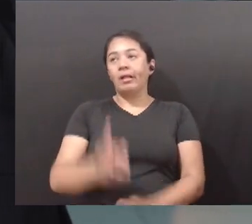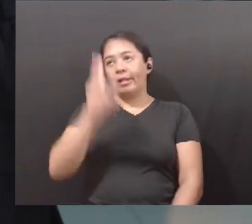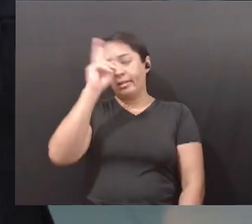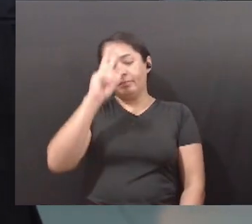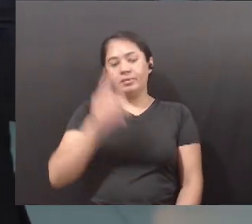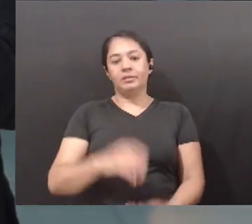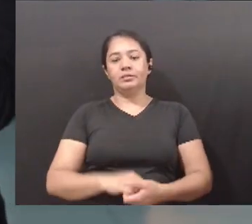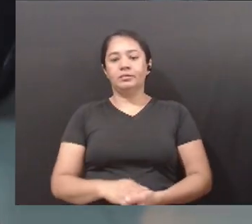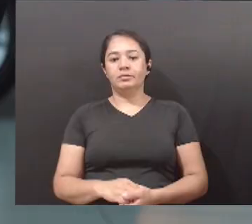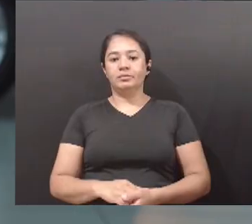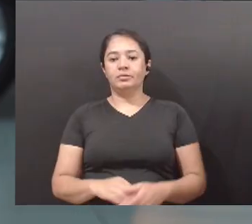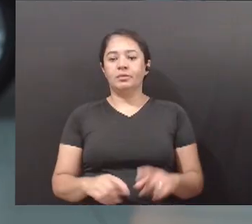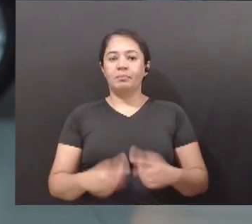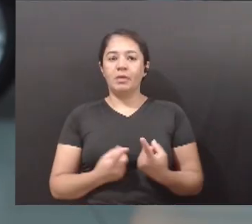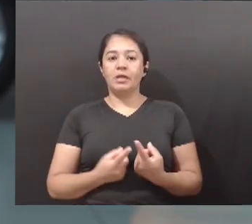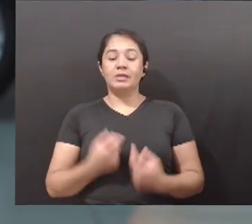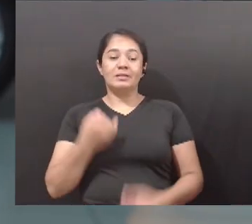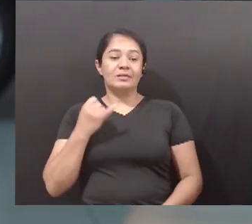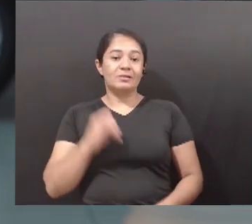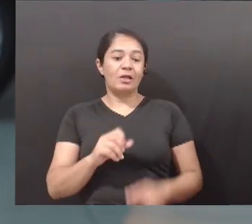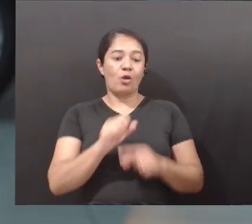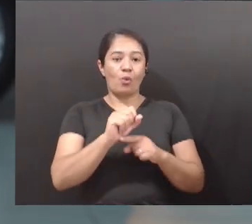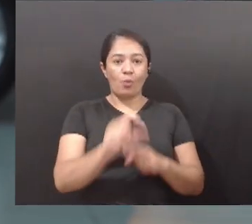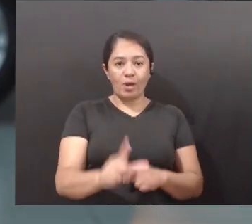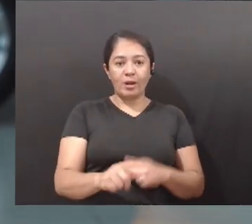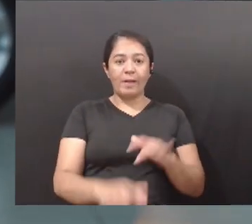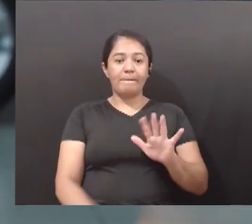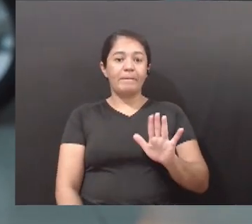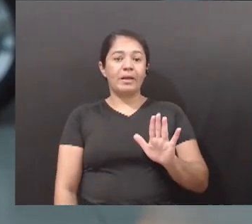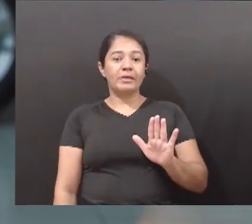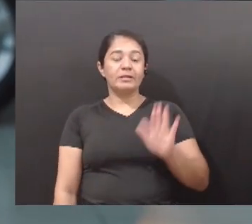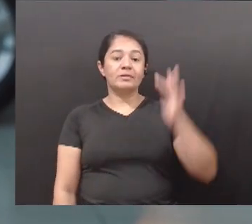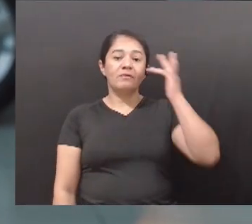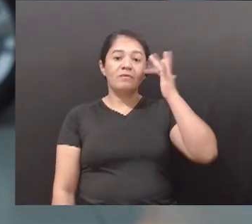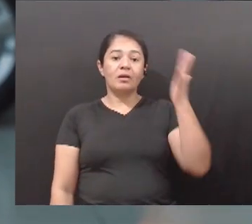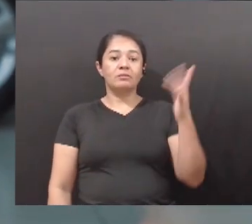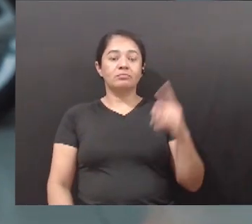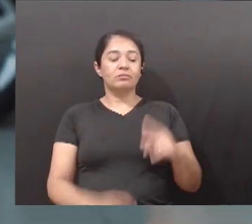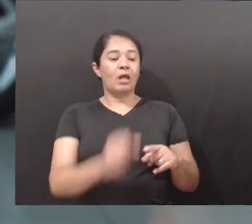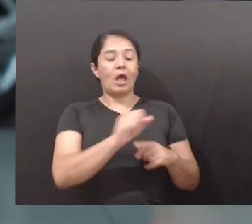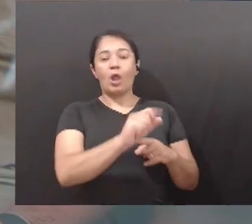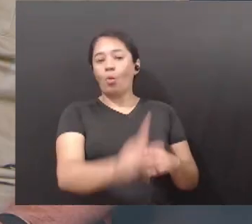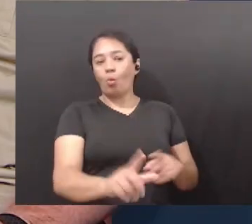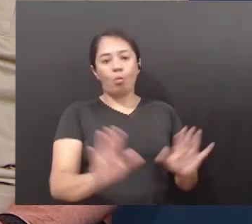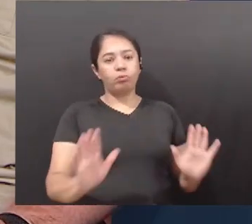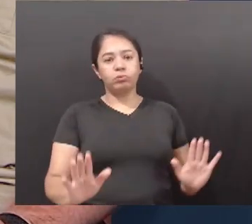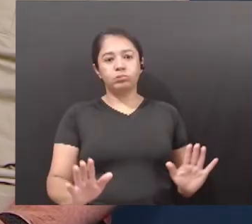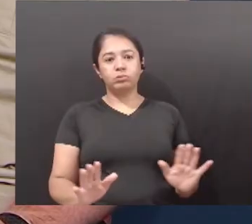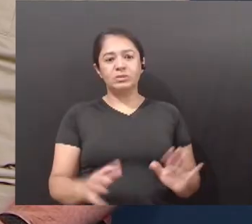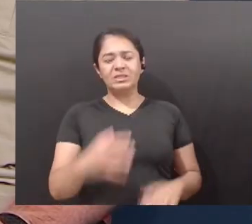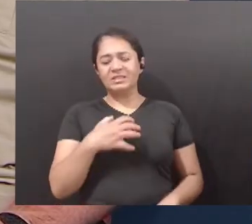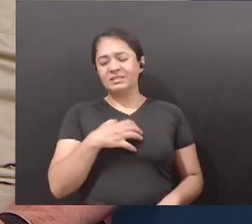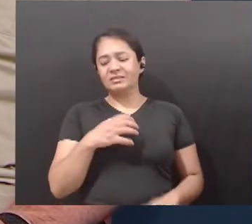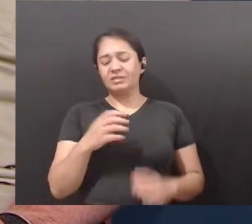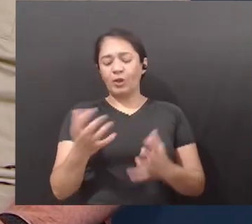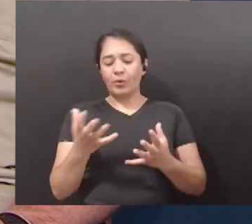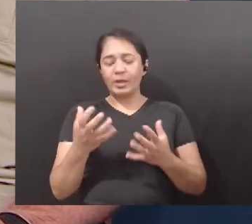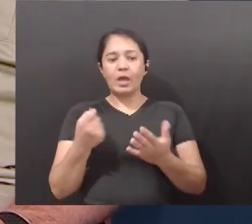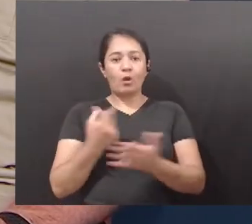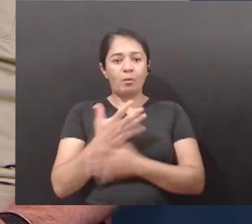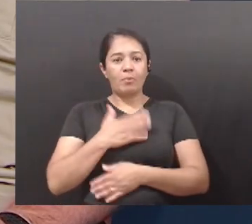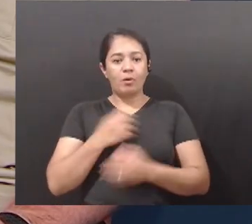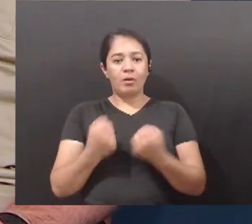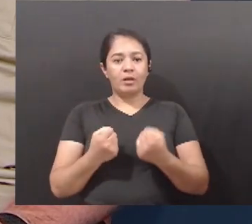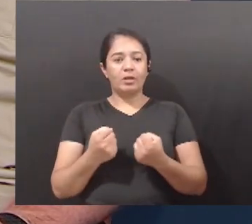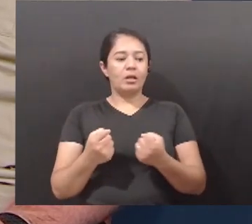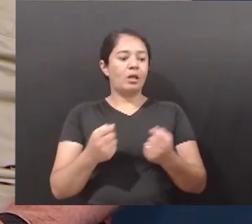do aluguel, isso se torna mais fácil porque a pessoa fez um aluguel. Tá com esse sentimento que, poxa, eu quero realmente ter o meu carro, ela diz, faz o contrato, consegue